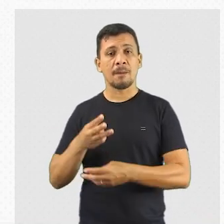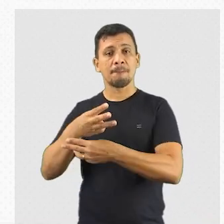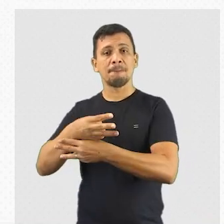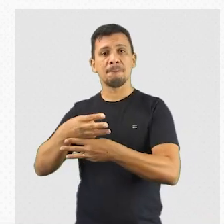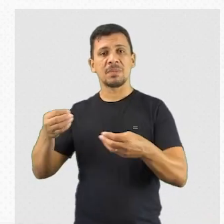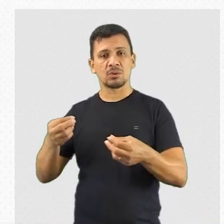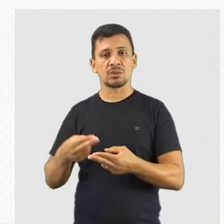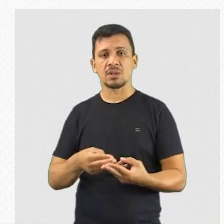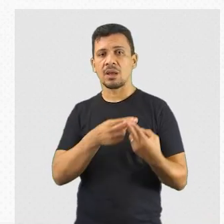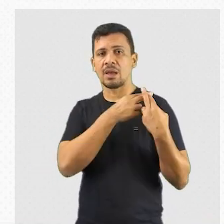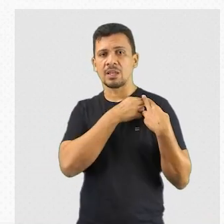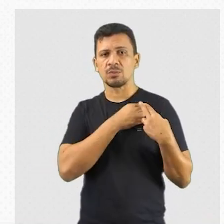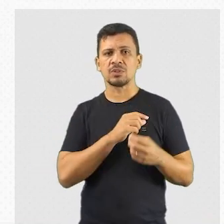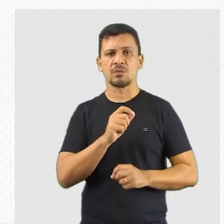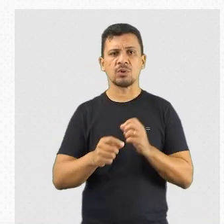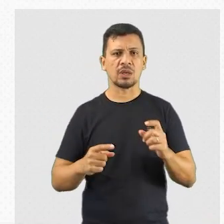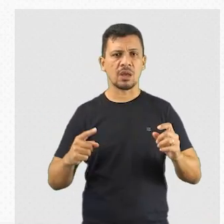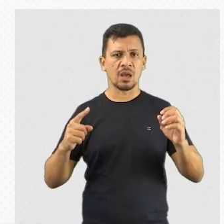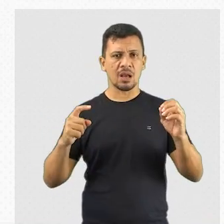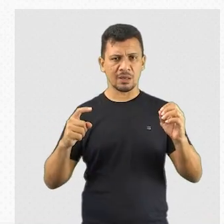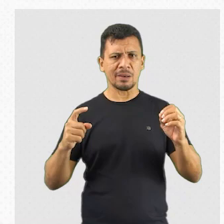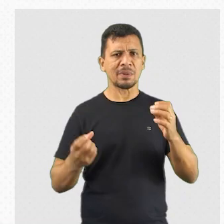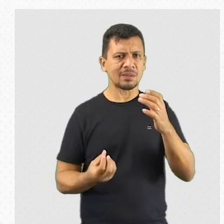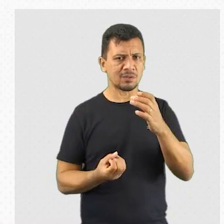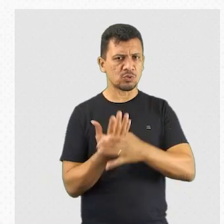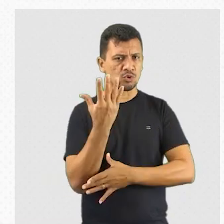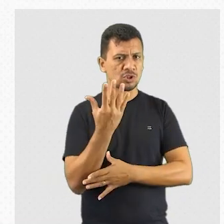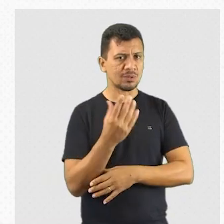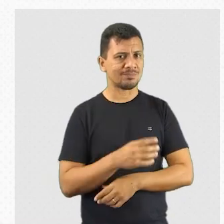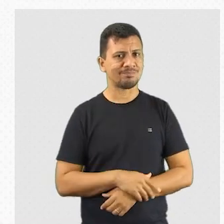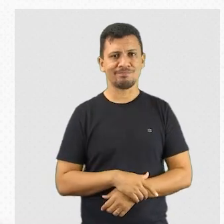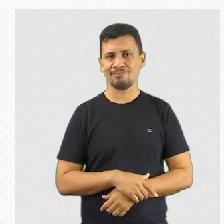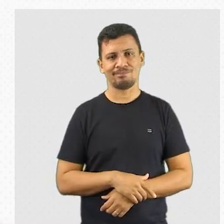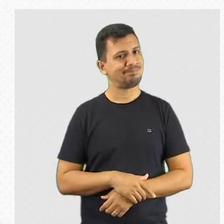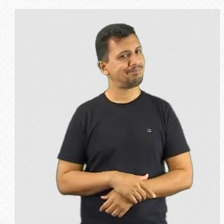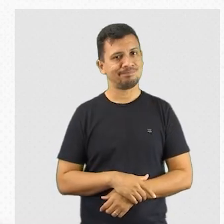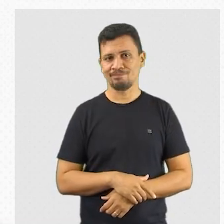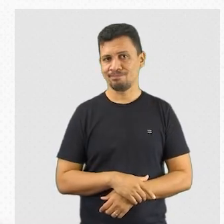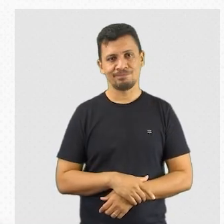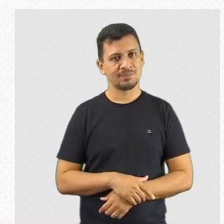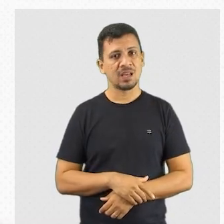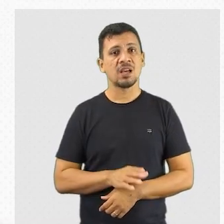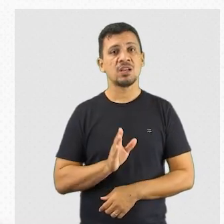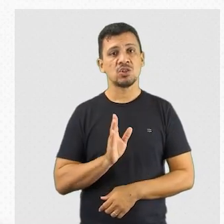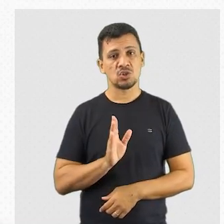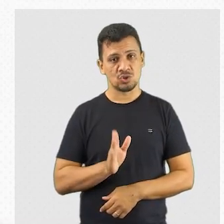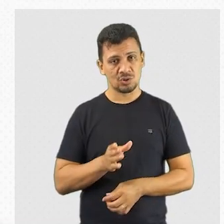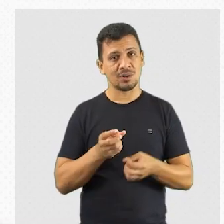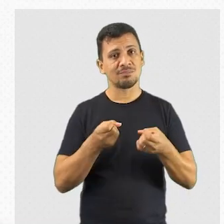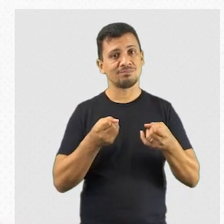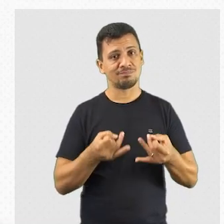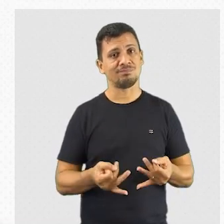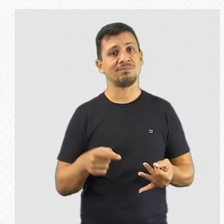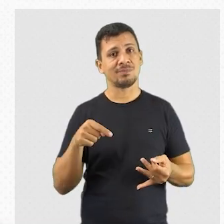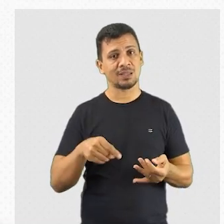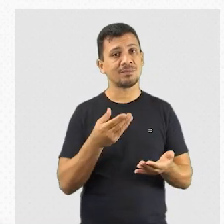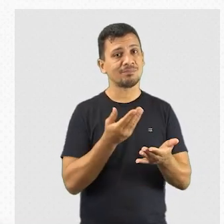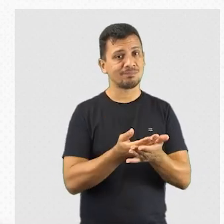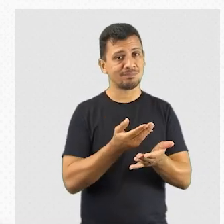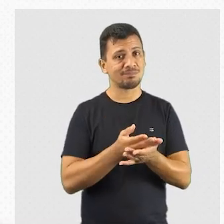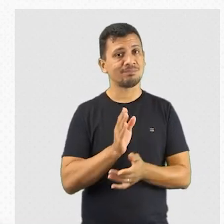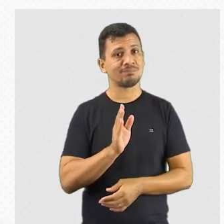responsável pela produção de gametas? Não, né, pessoal? A gente já viu, né, já conversamos também sobre isso em algumas